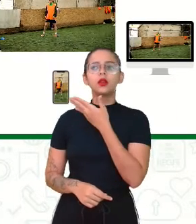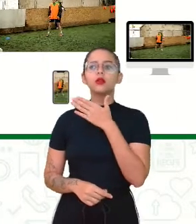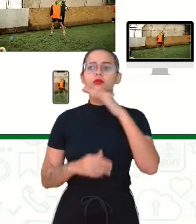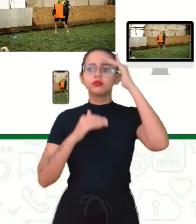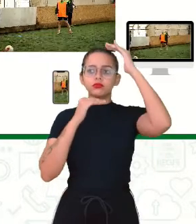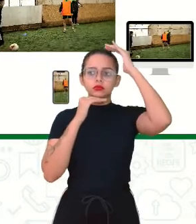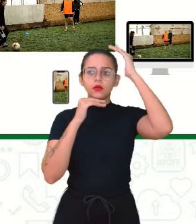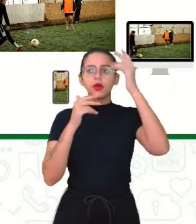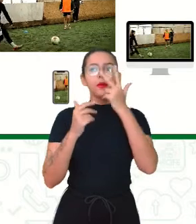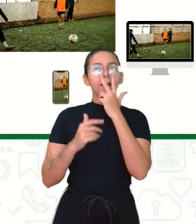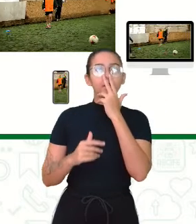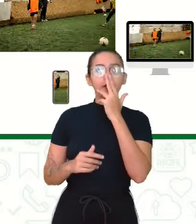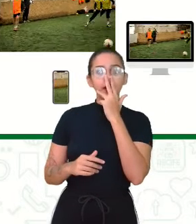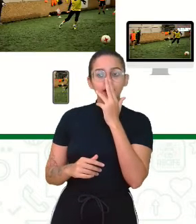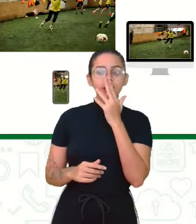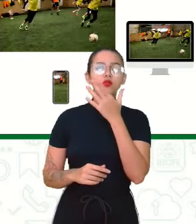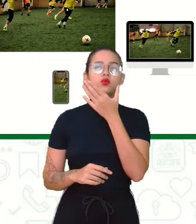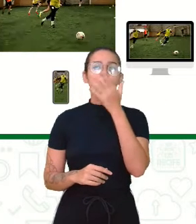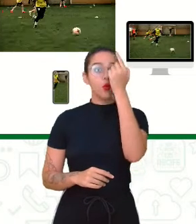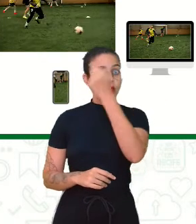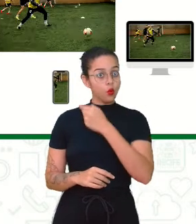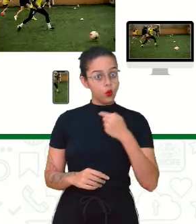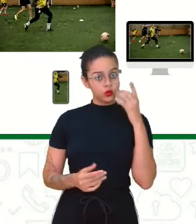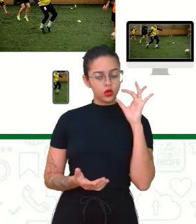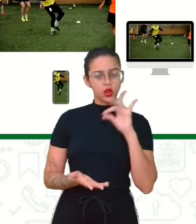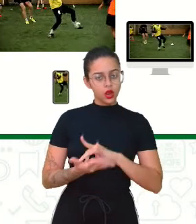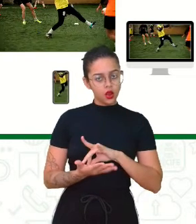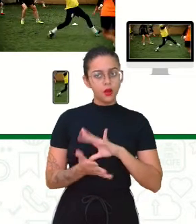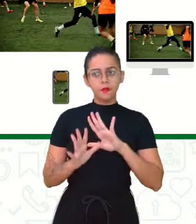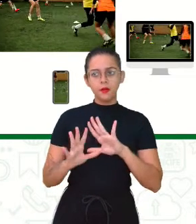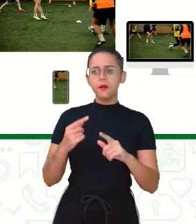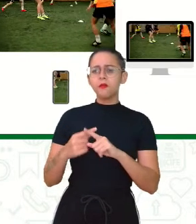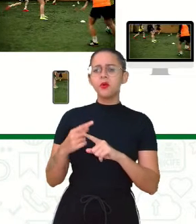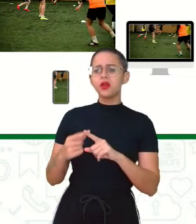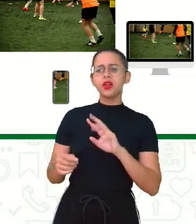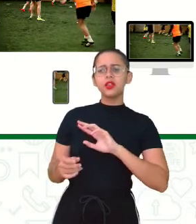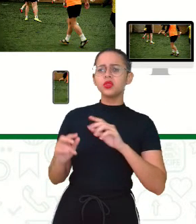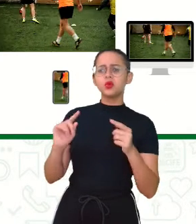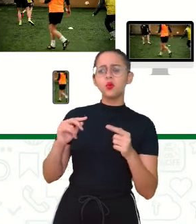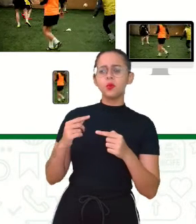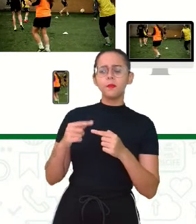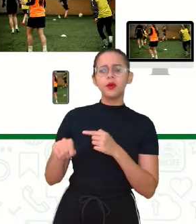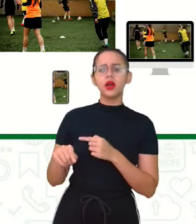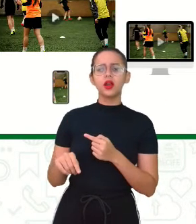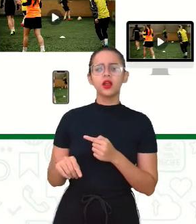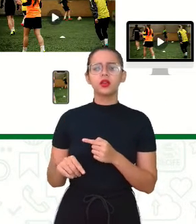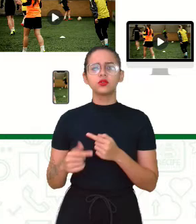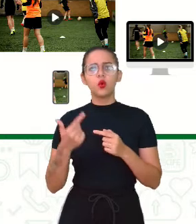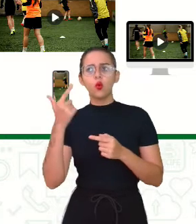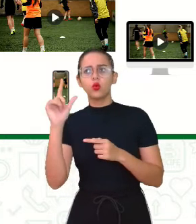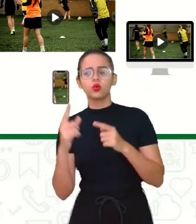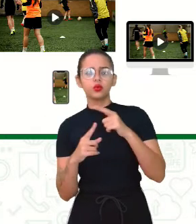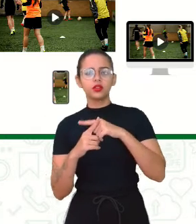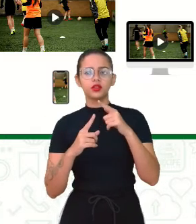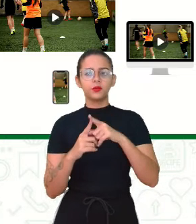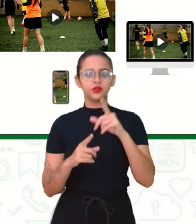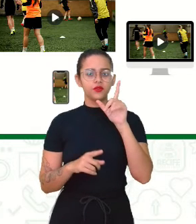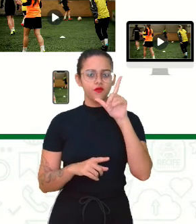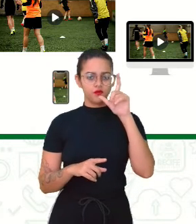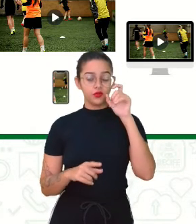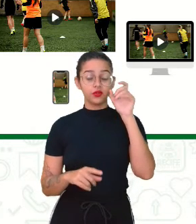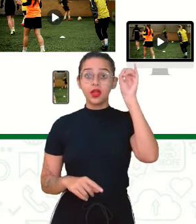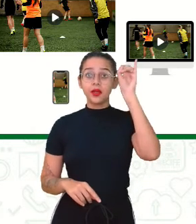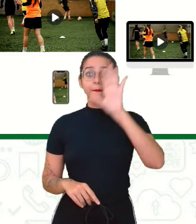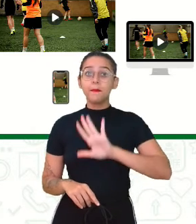se parece com o rosto dele real, e por que não se parecia se eu pegasse outro tipo de foto? Imagina uma